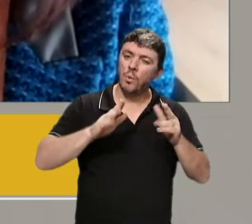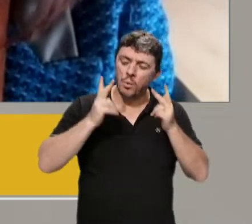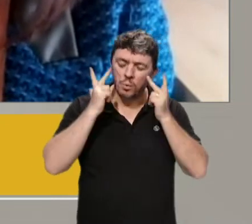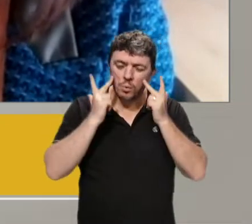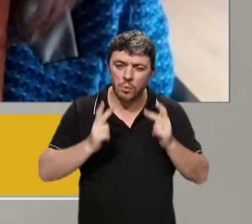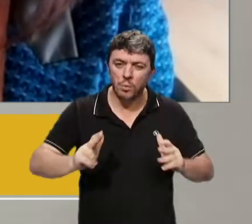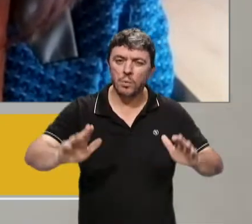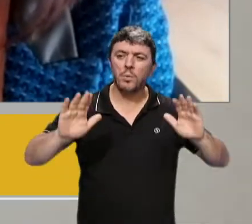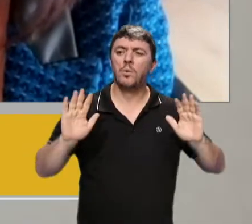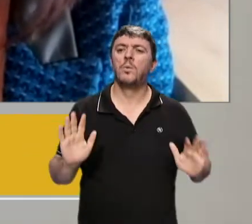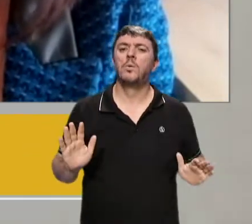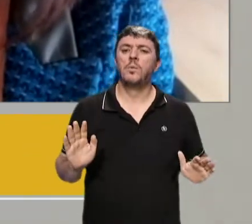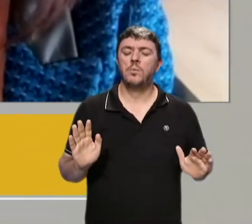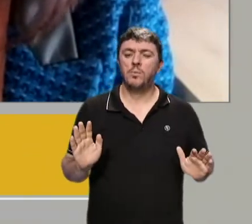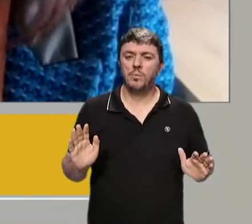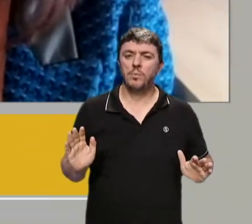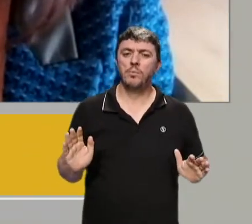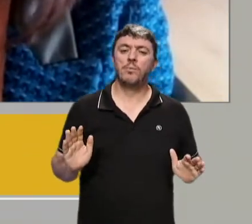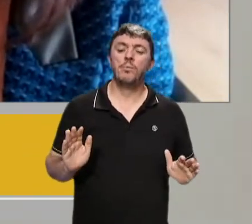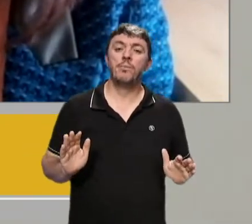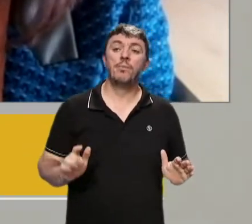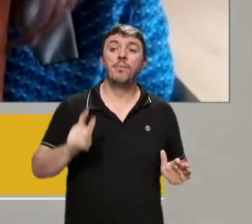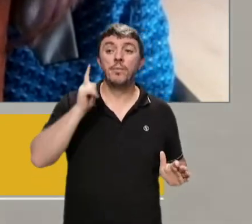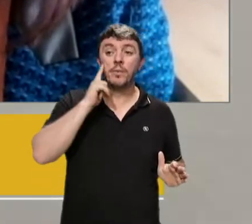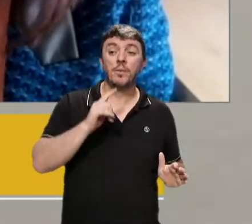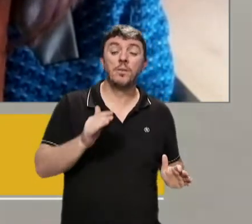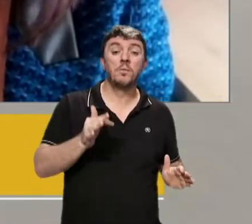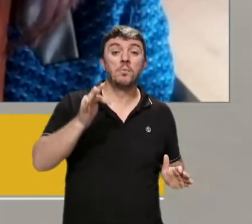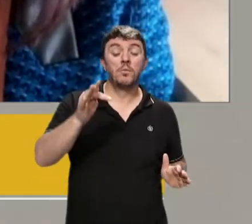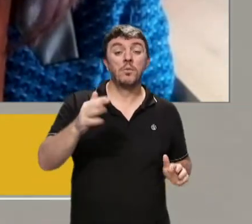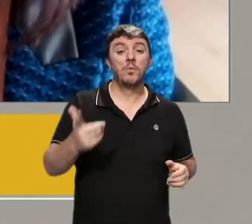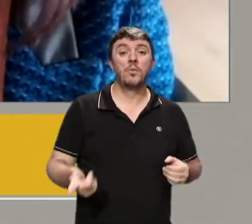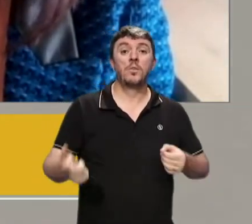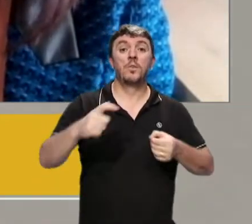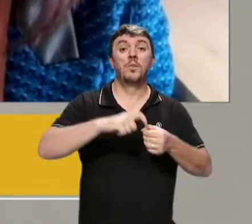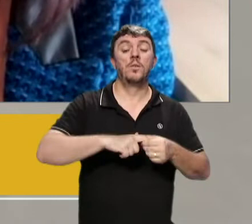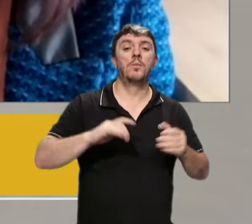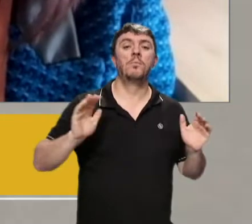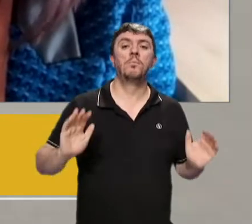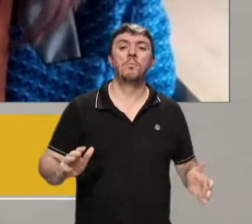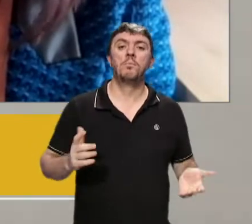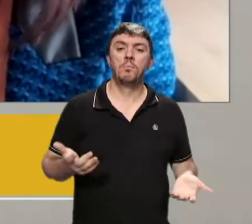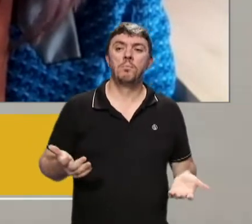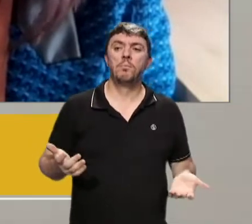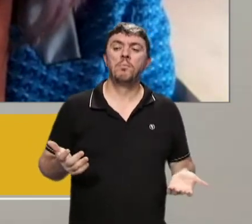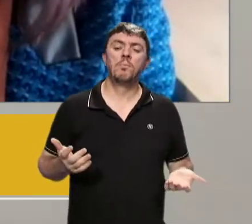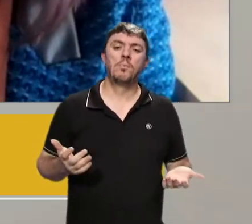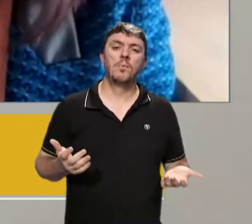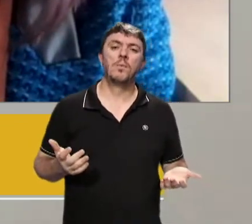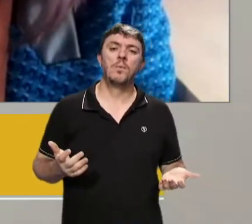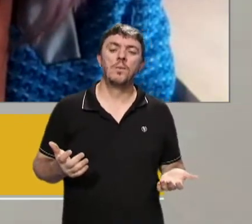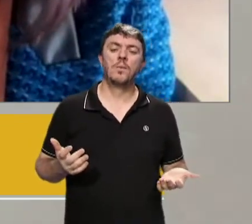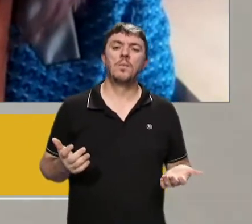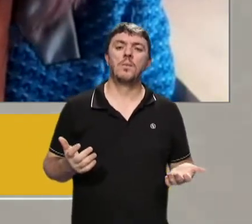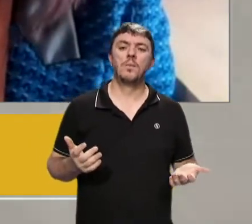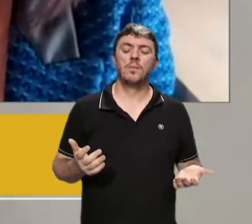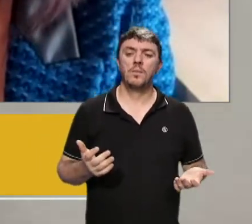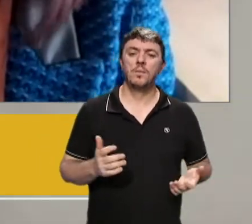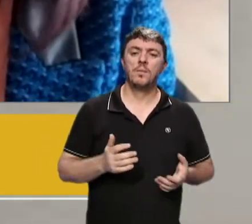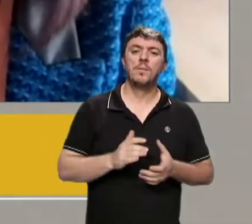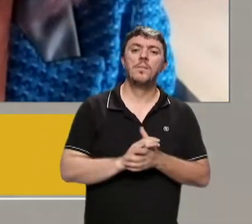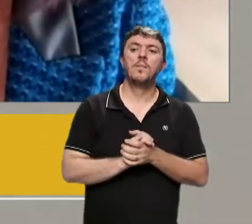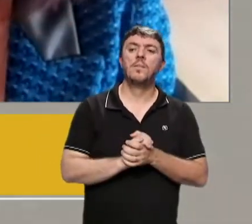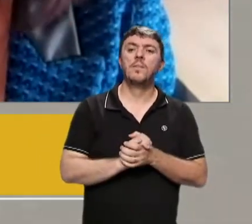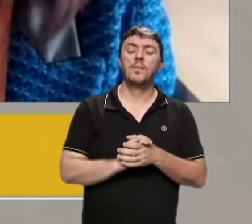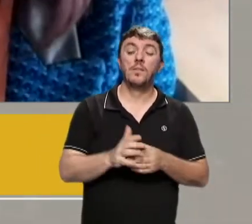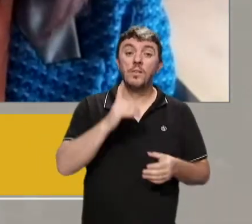Mas a ideia é que eles, no futuro, isso volte, né? Pelo menos, não tanto como estava em julho, mas que